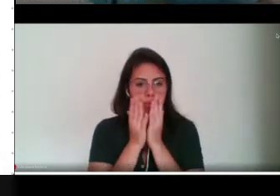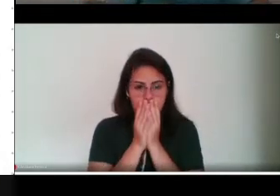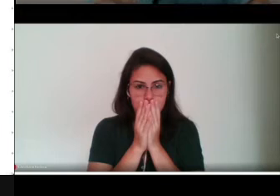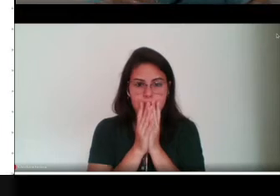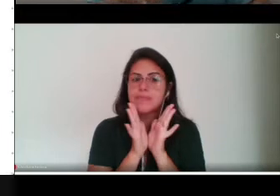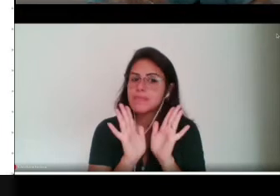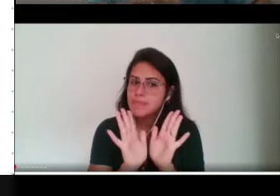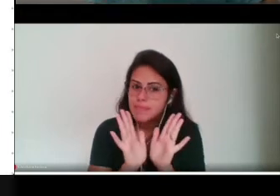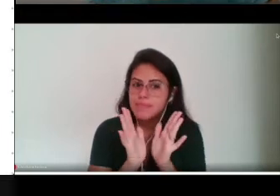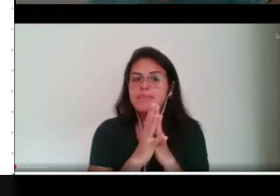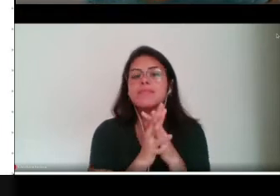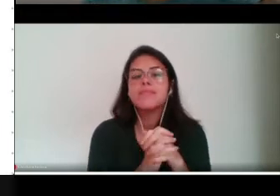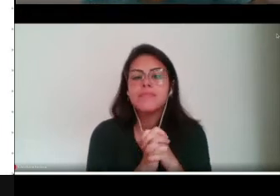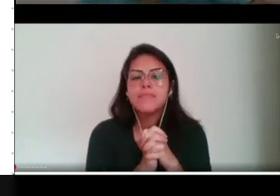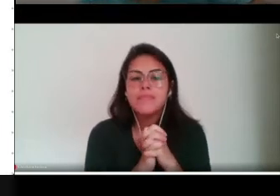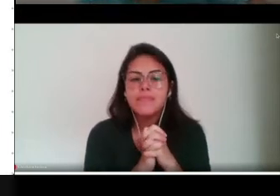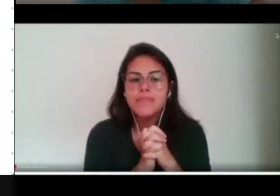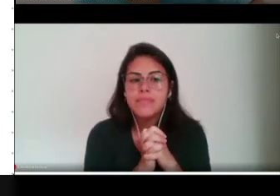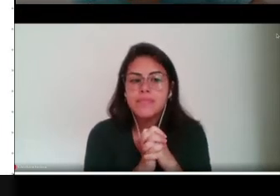Pronto.